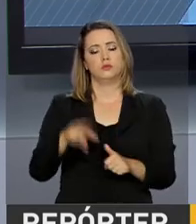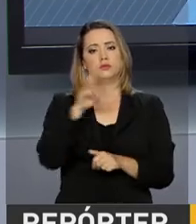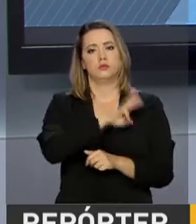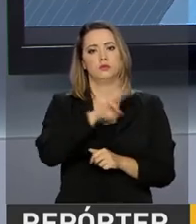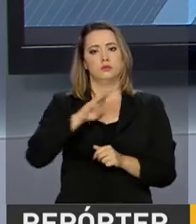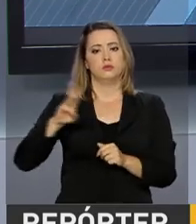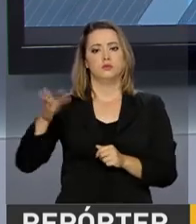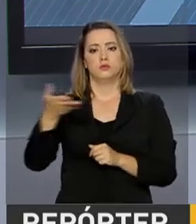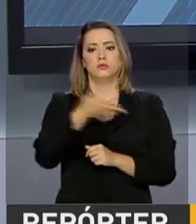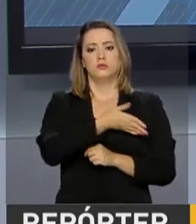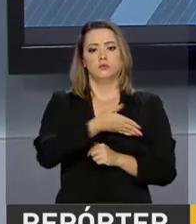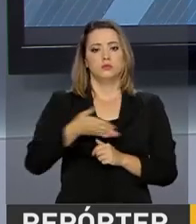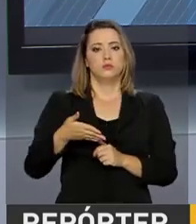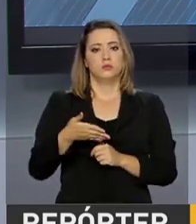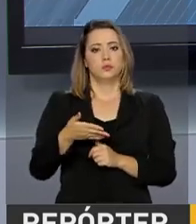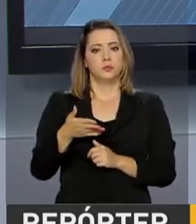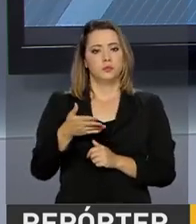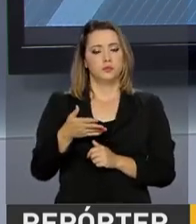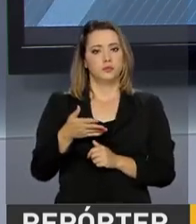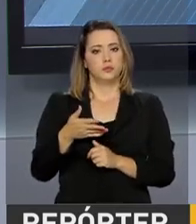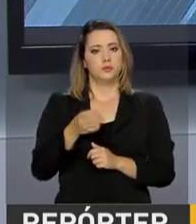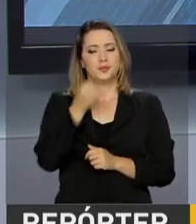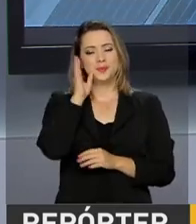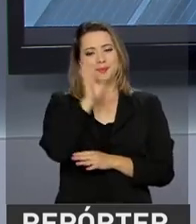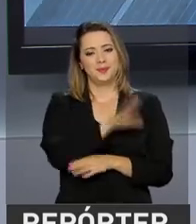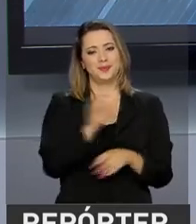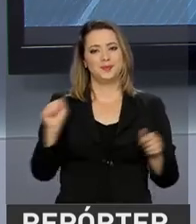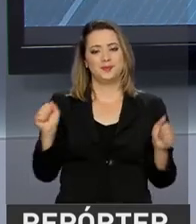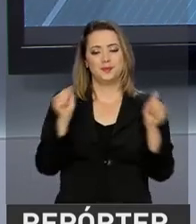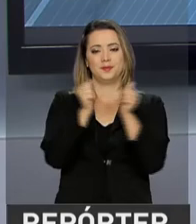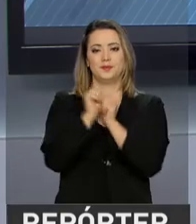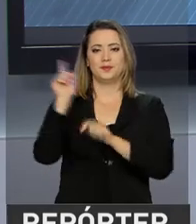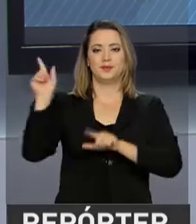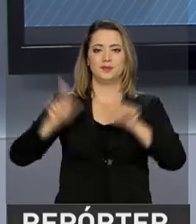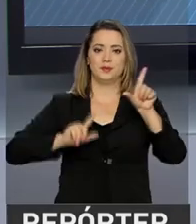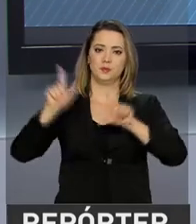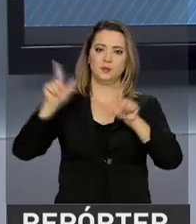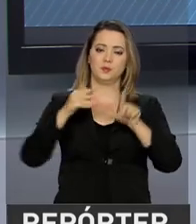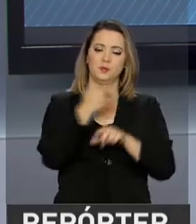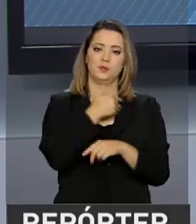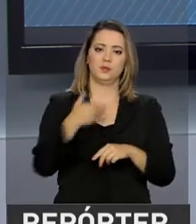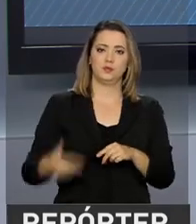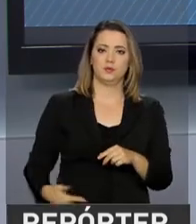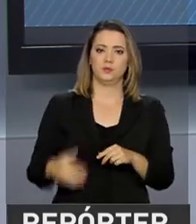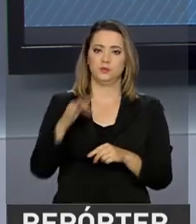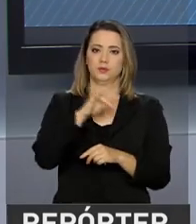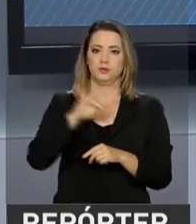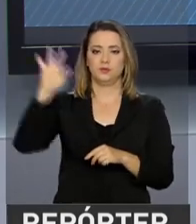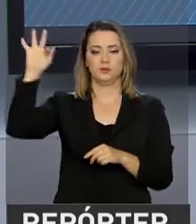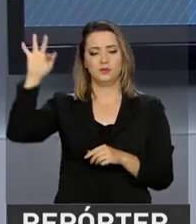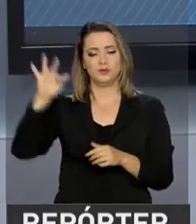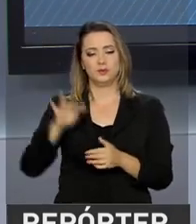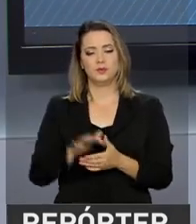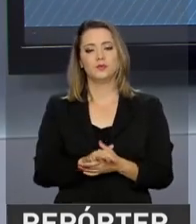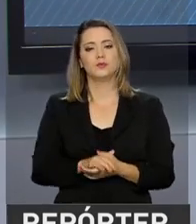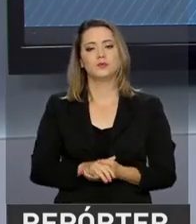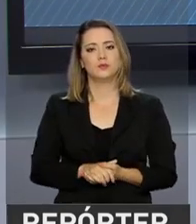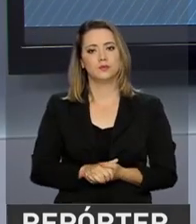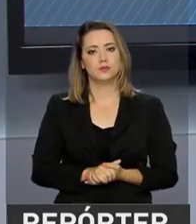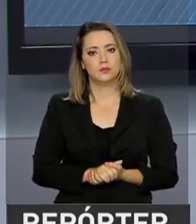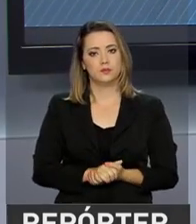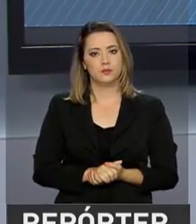está disponível na internet uma boa tarde pra você e continue com a gente aqui na nbr a tv do governo